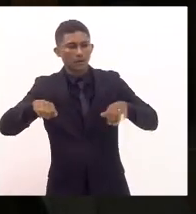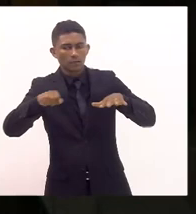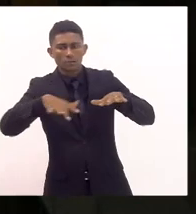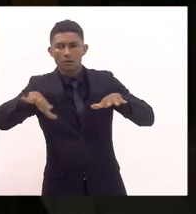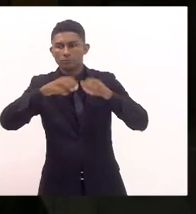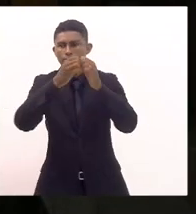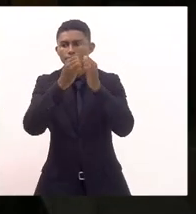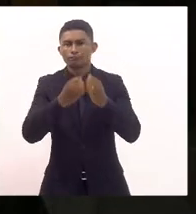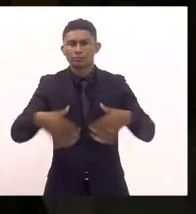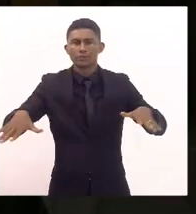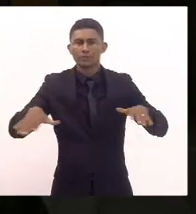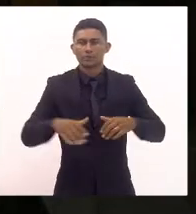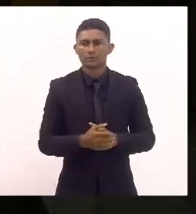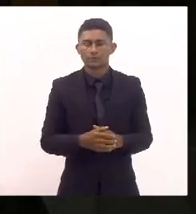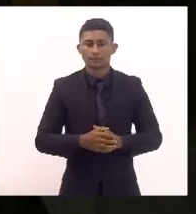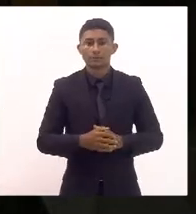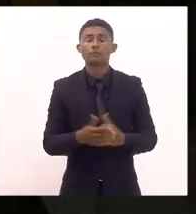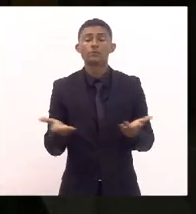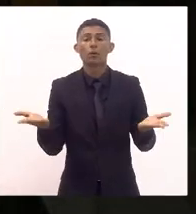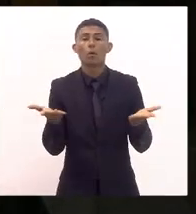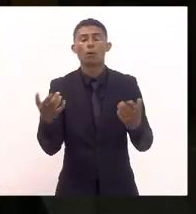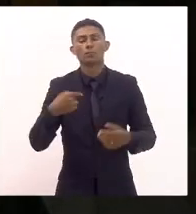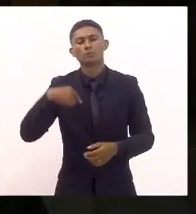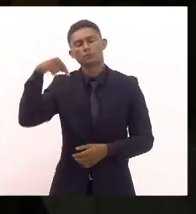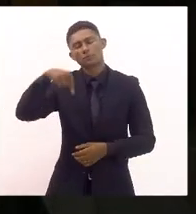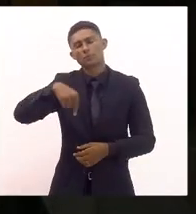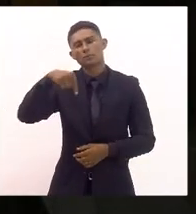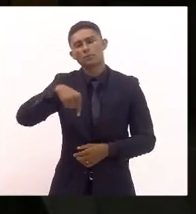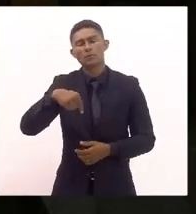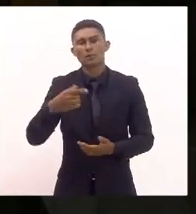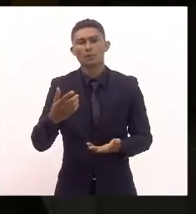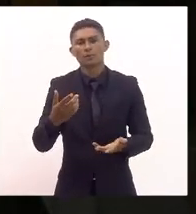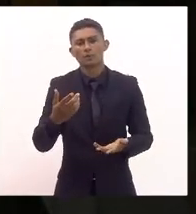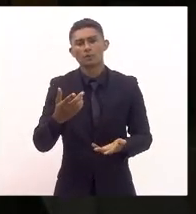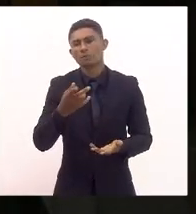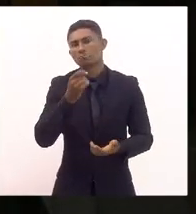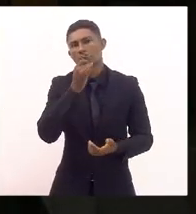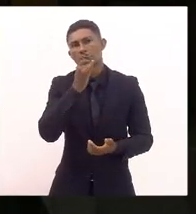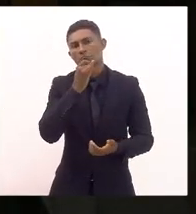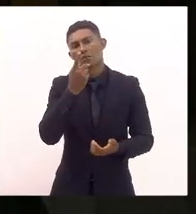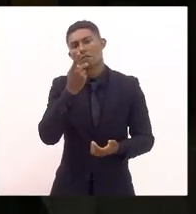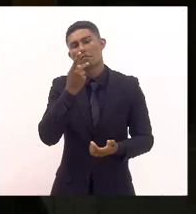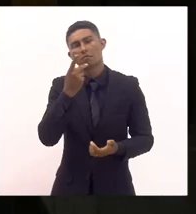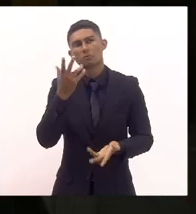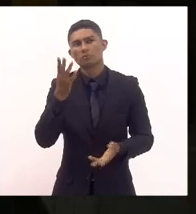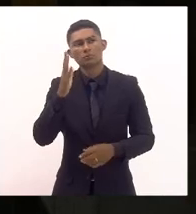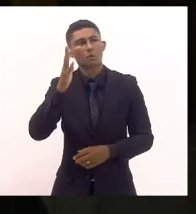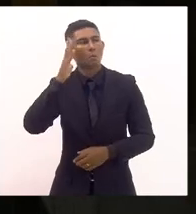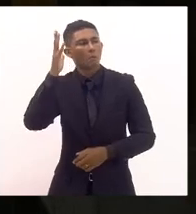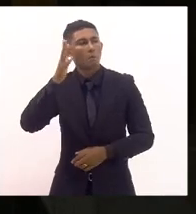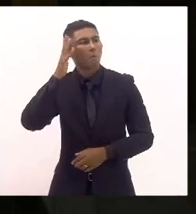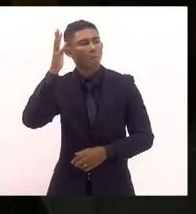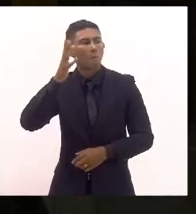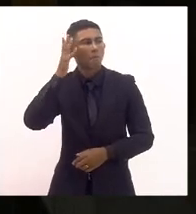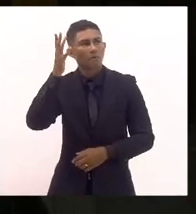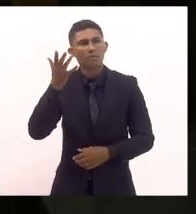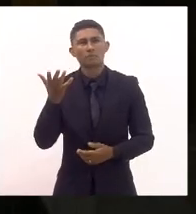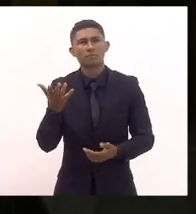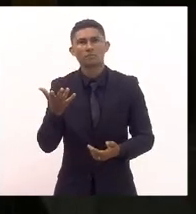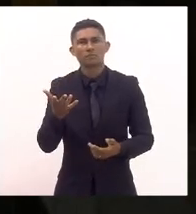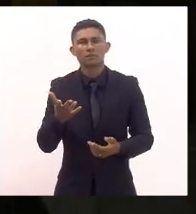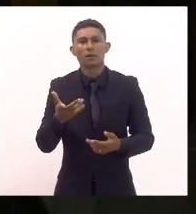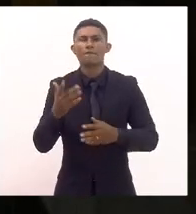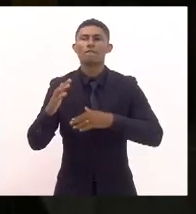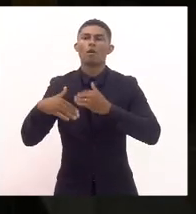todos e eu poderia hoje me ater aqui no discurso E aí não falar